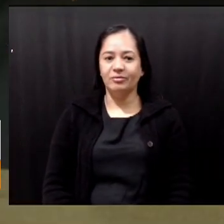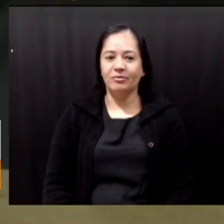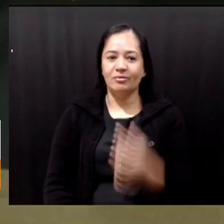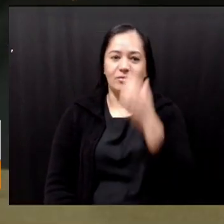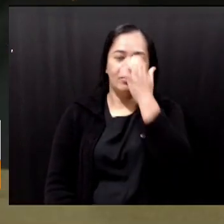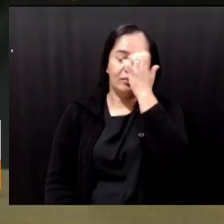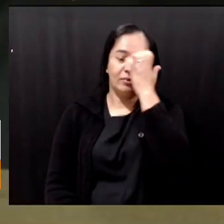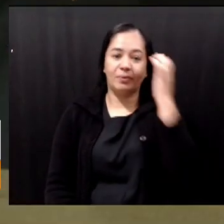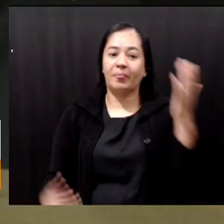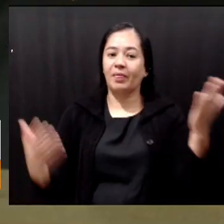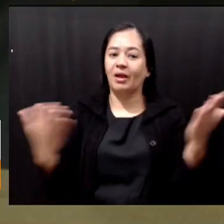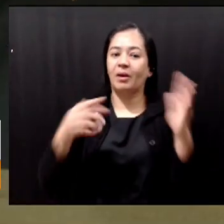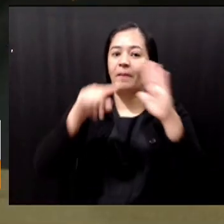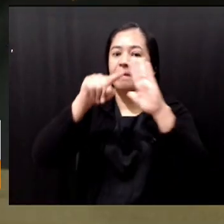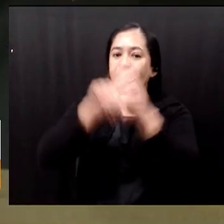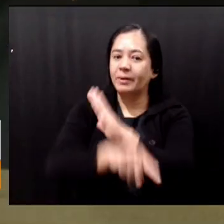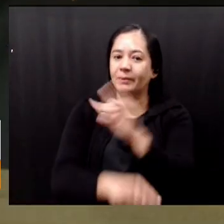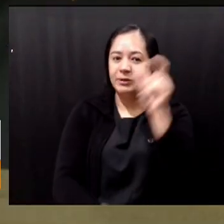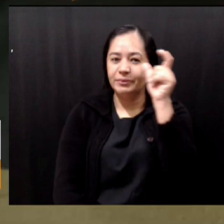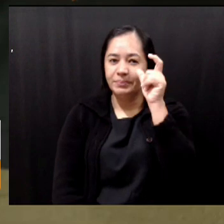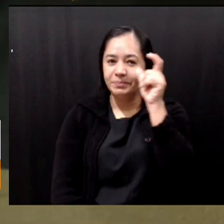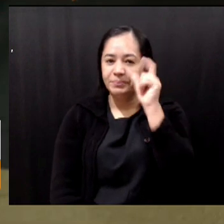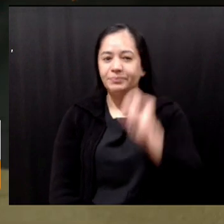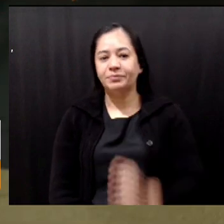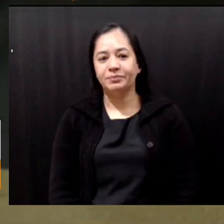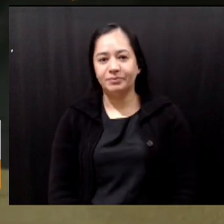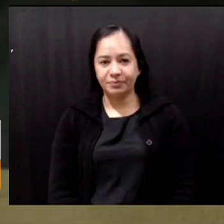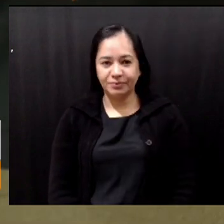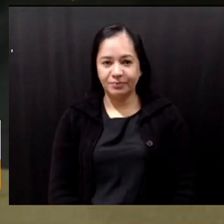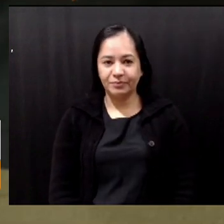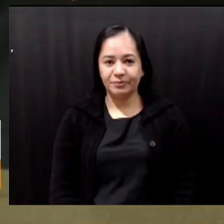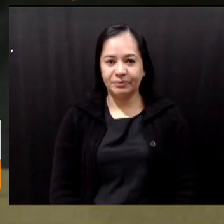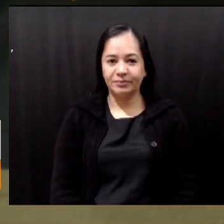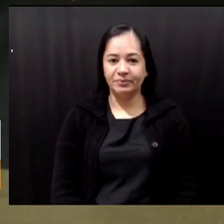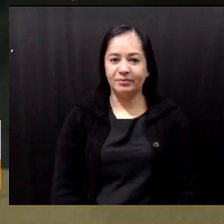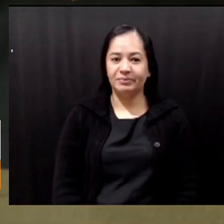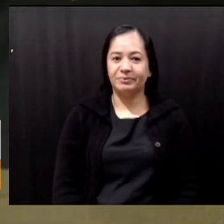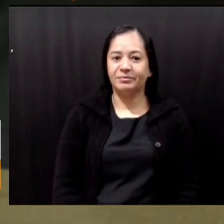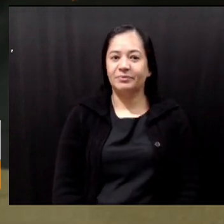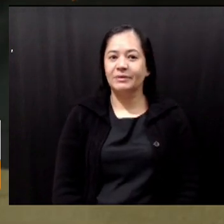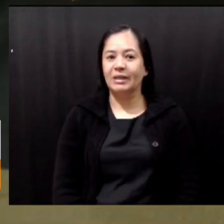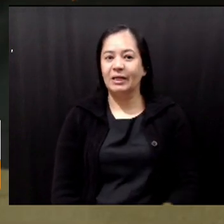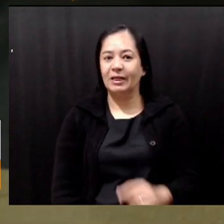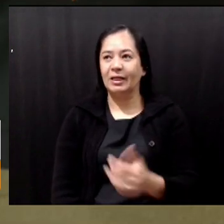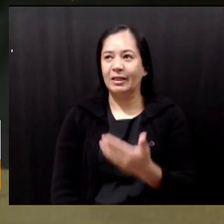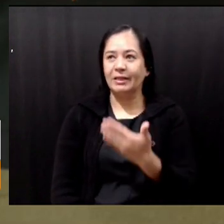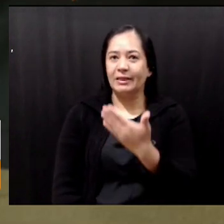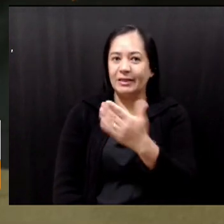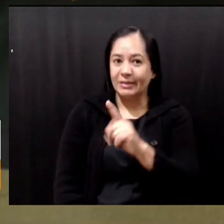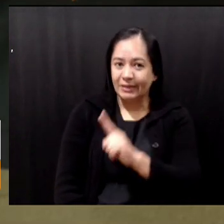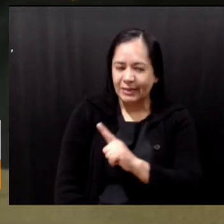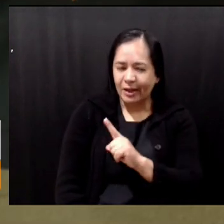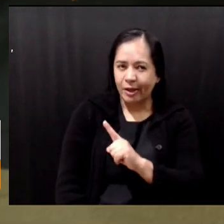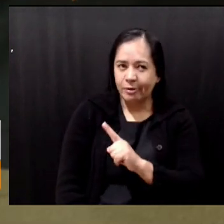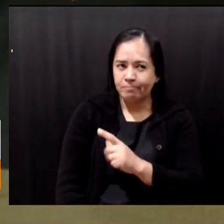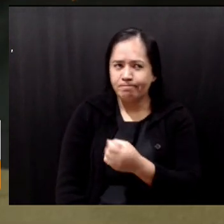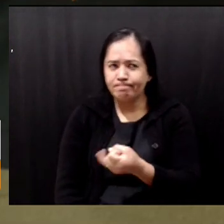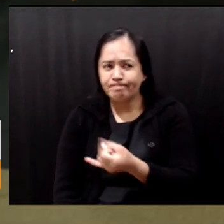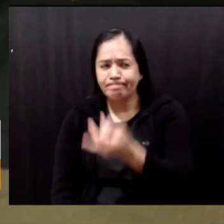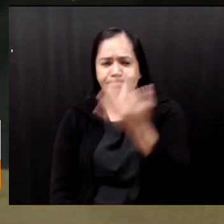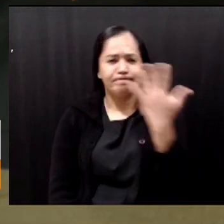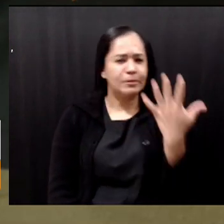pergunta interessante. Existe uma quantidade de amigos que a gente pode considerar uma